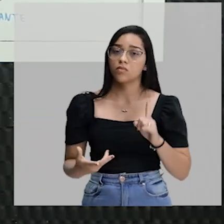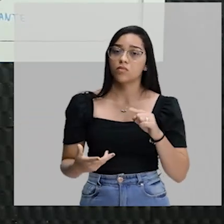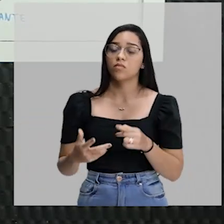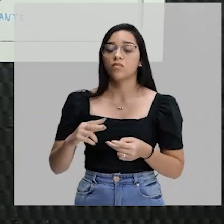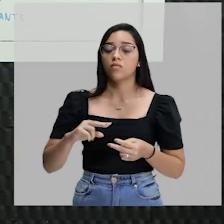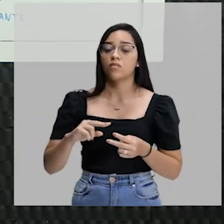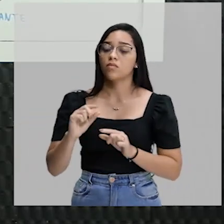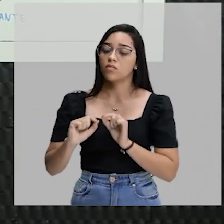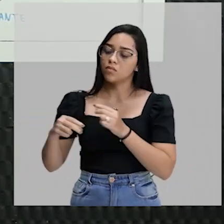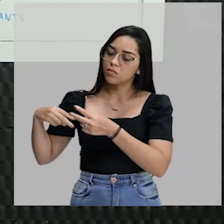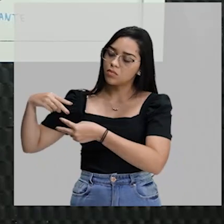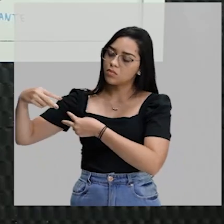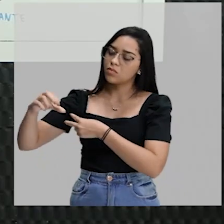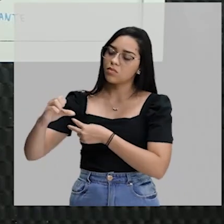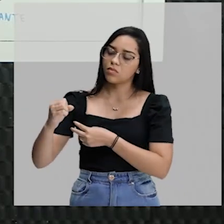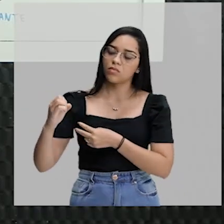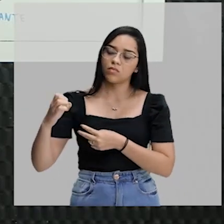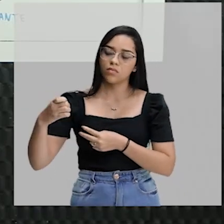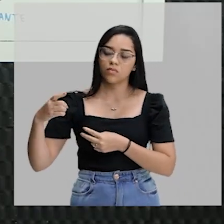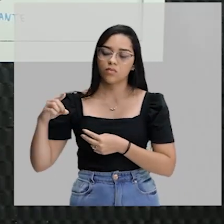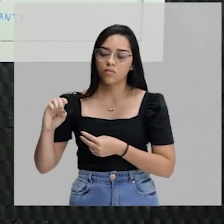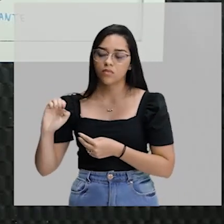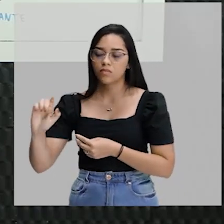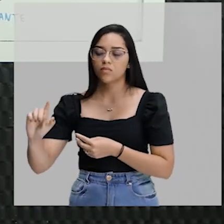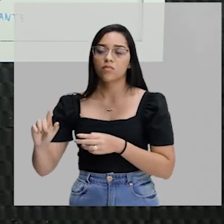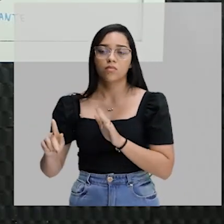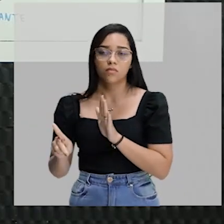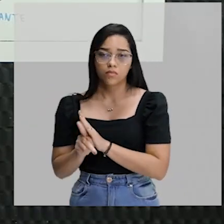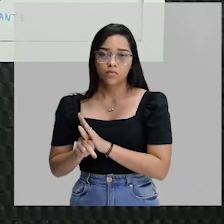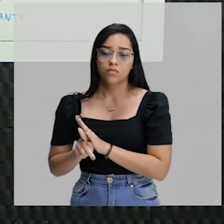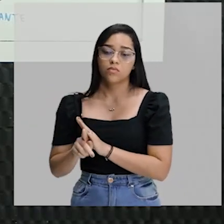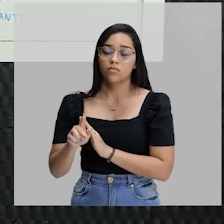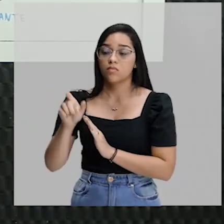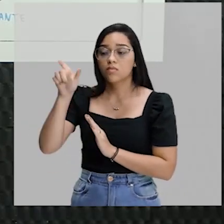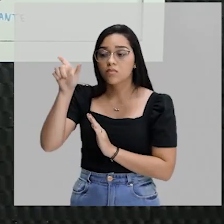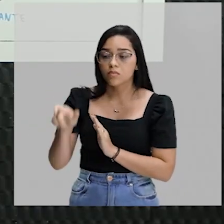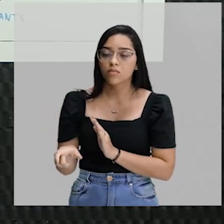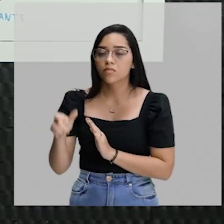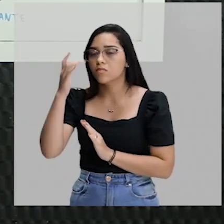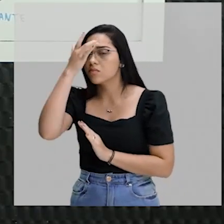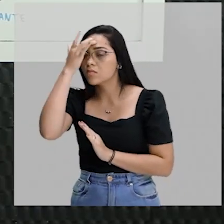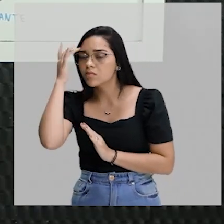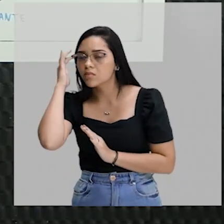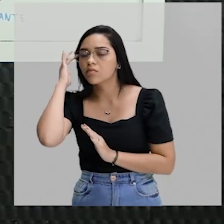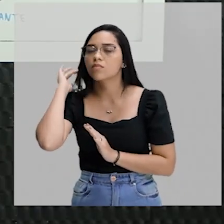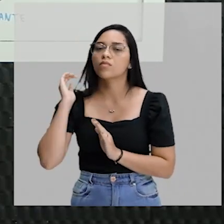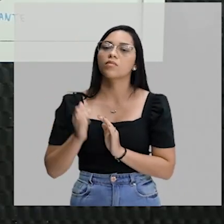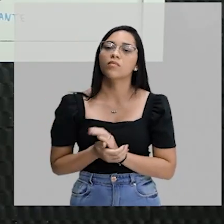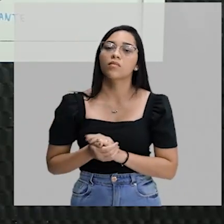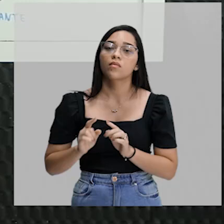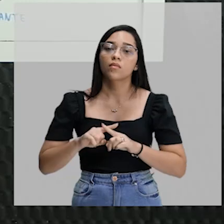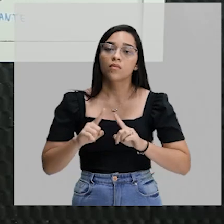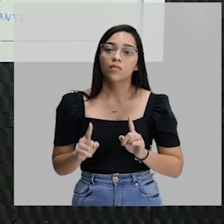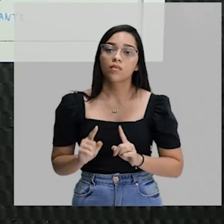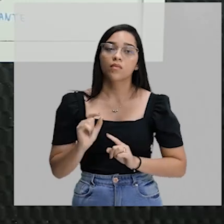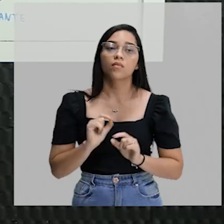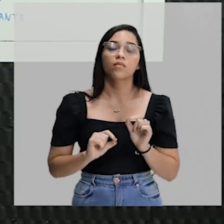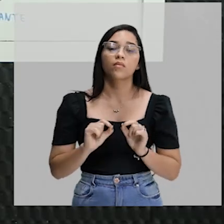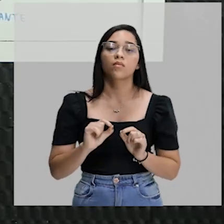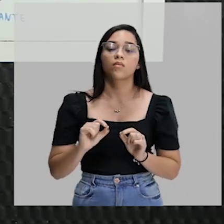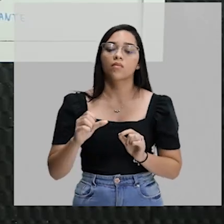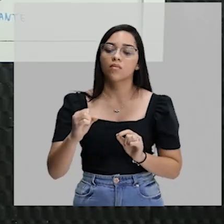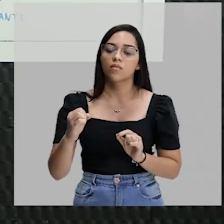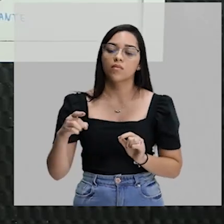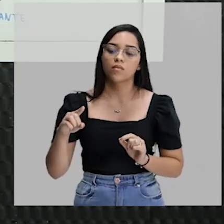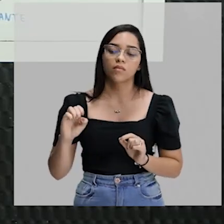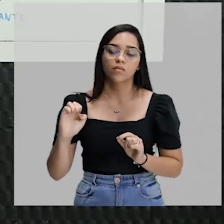herança sexual, porque ela tem a ver com o sexo do indivíduo. Tá certo? Só que uma herança sexual, ela